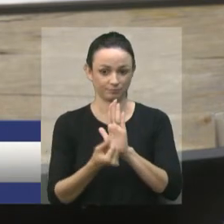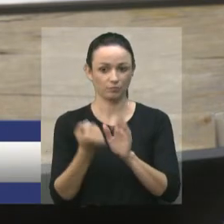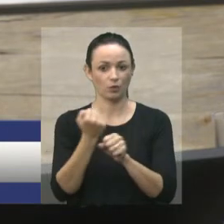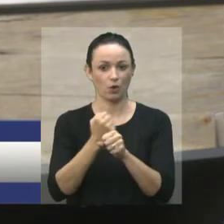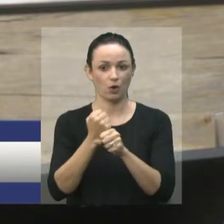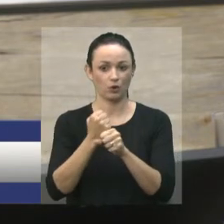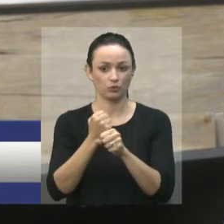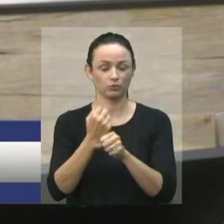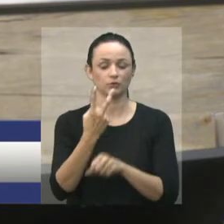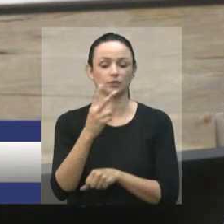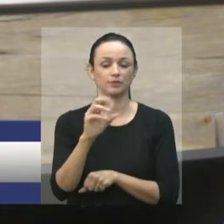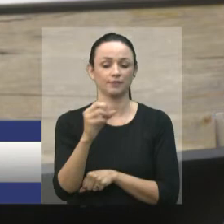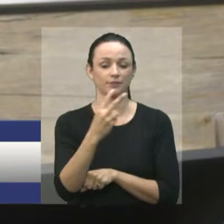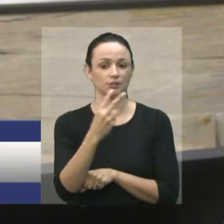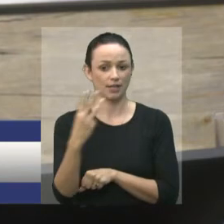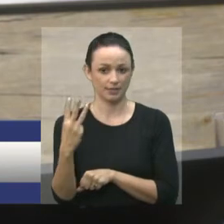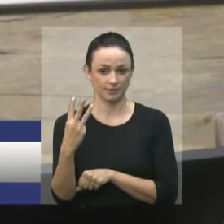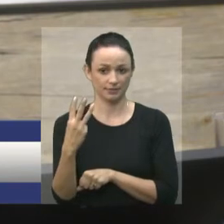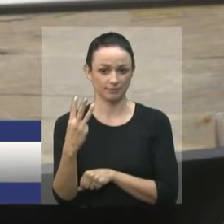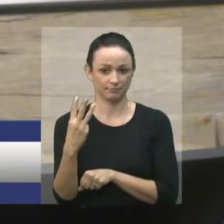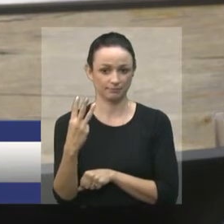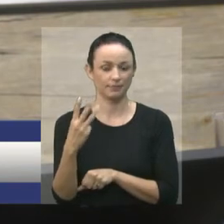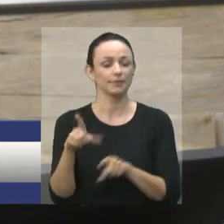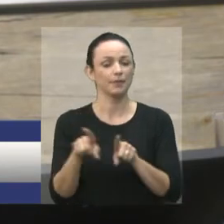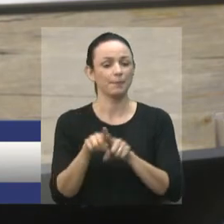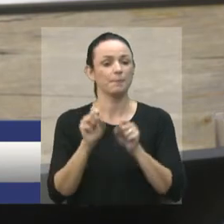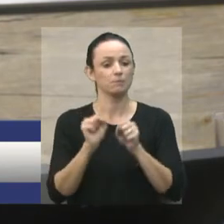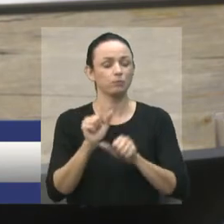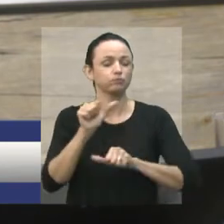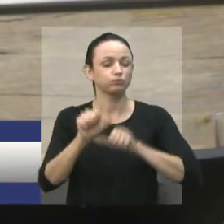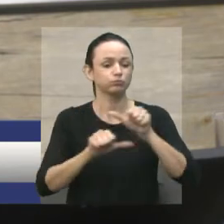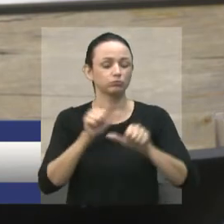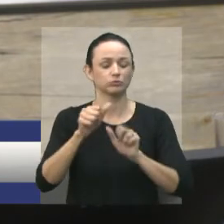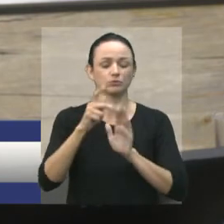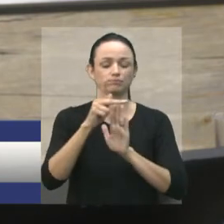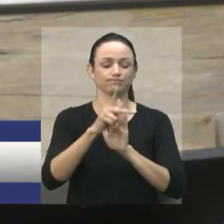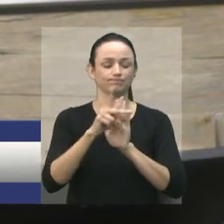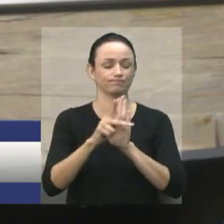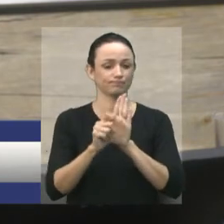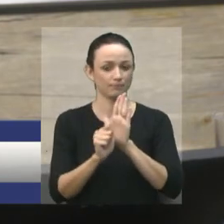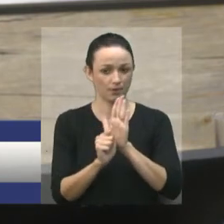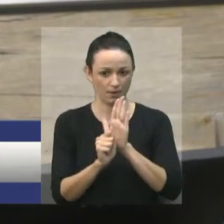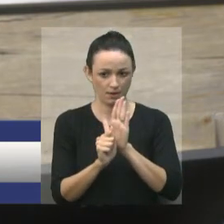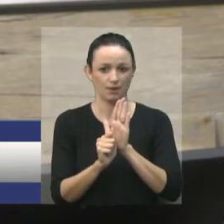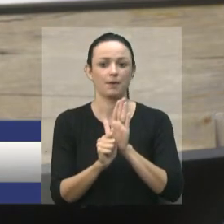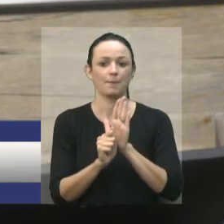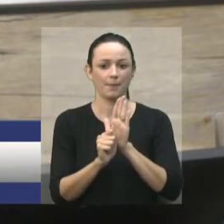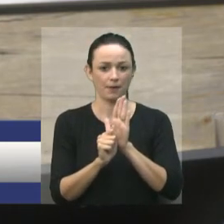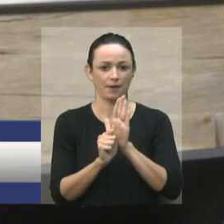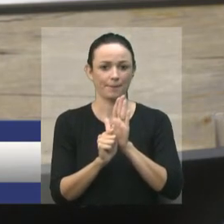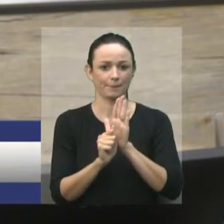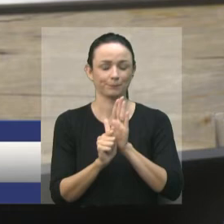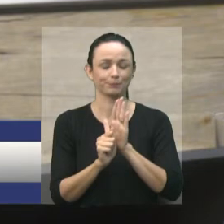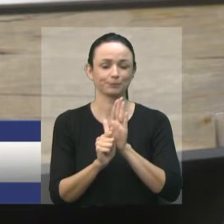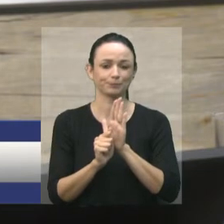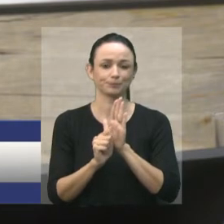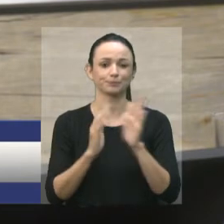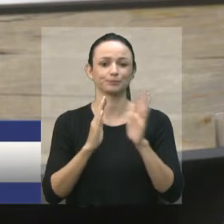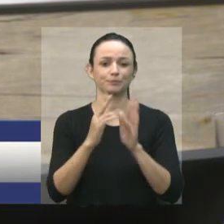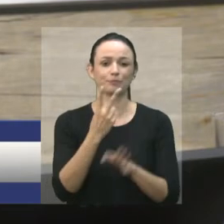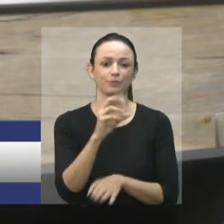exercício financeiro de 2023, bem como promovida as alterações no plano plurianual para o período